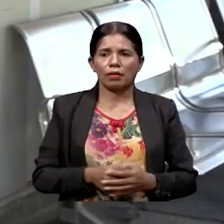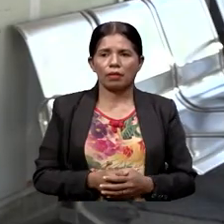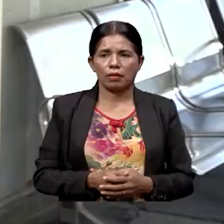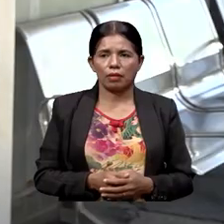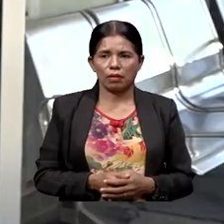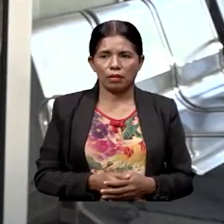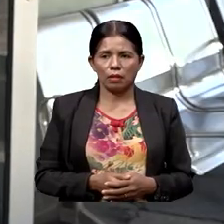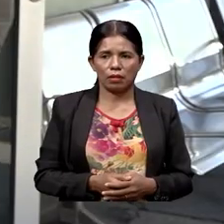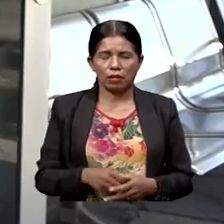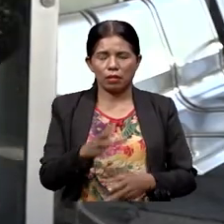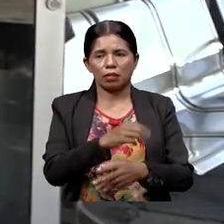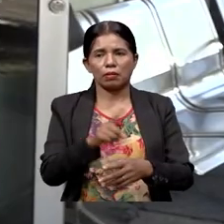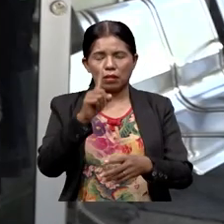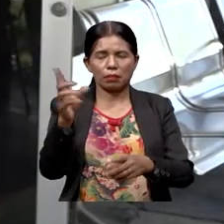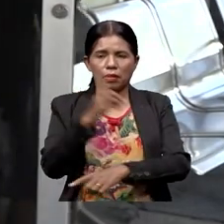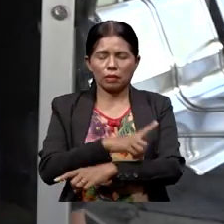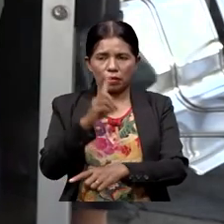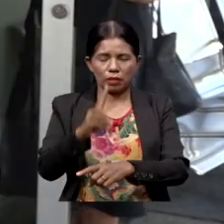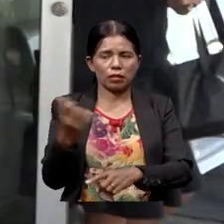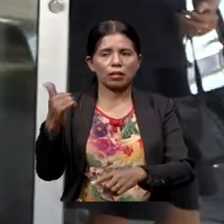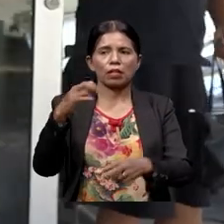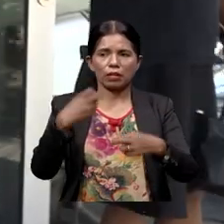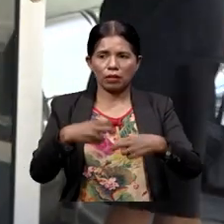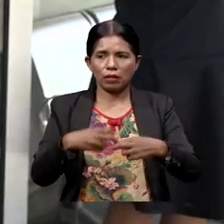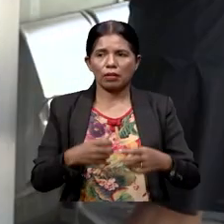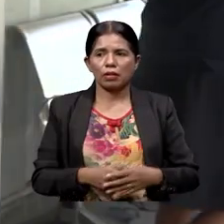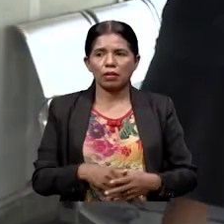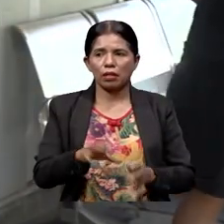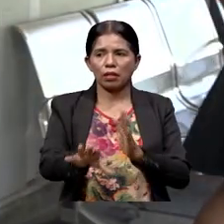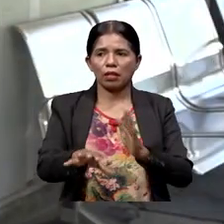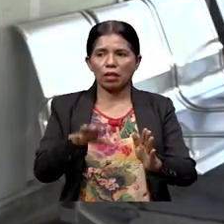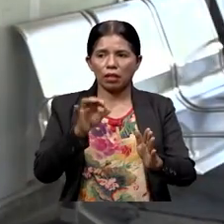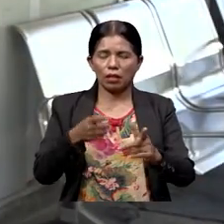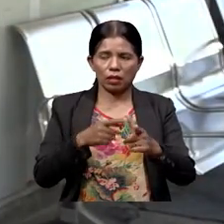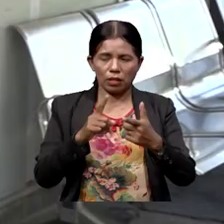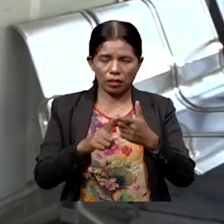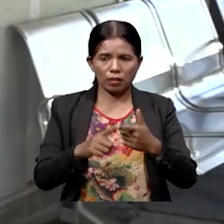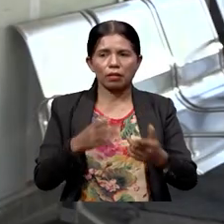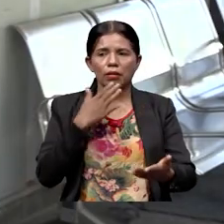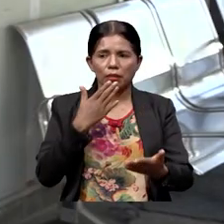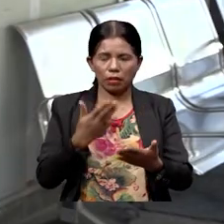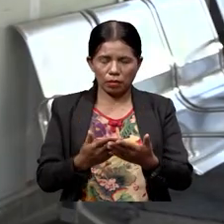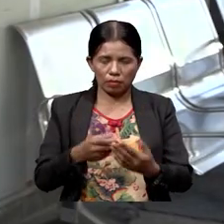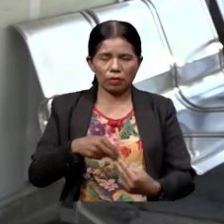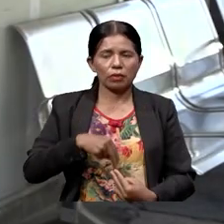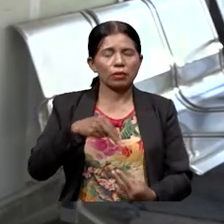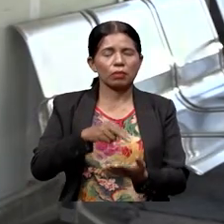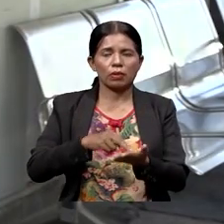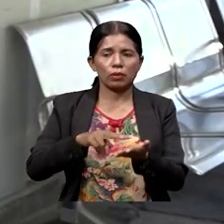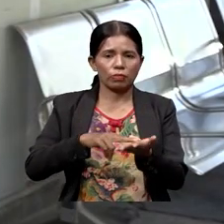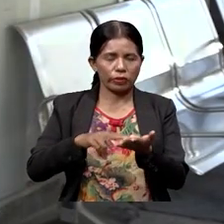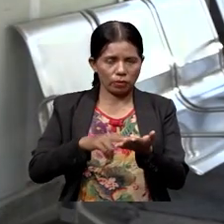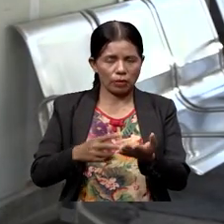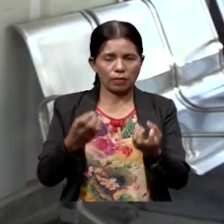alimentação ga refeição da ida de valor ainda será rasca quanto mais atu eta alimentação ainda be saudável e nutriente ta ida nem magita precisa